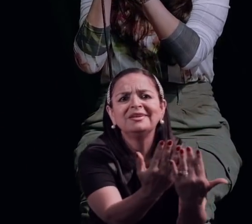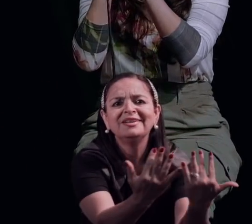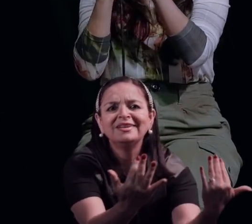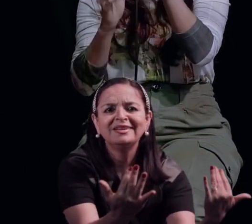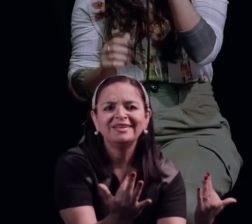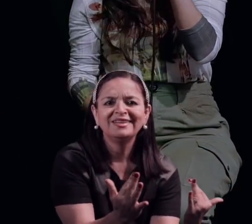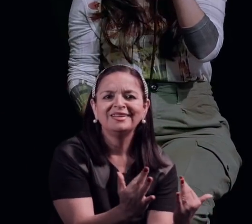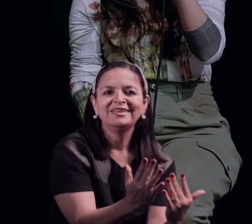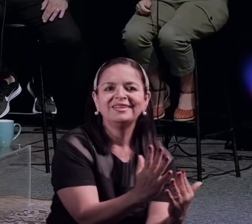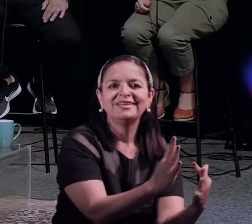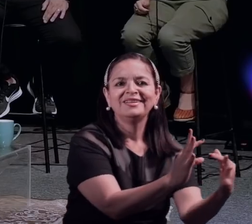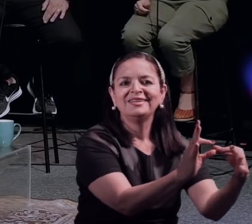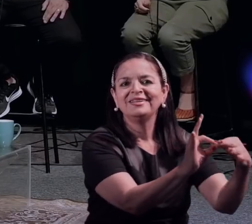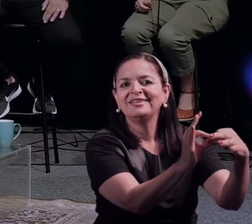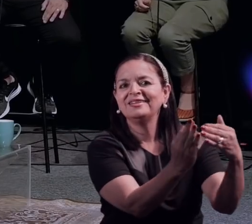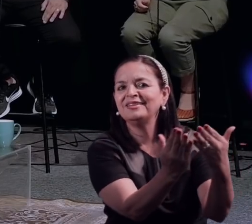Reunidos nesse